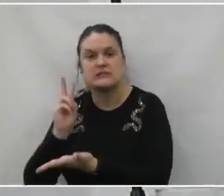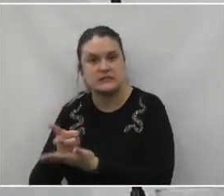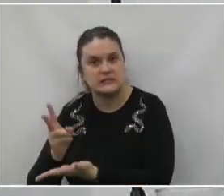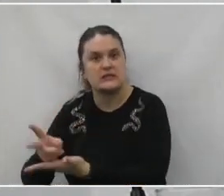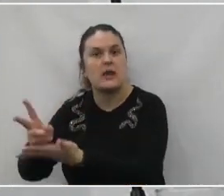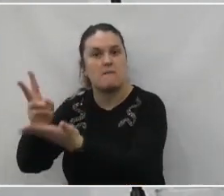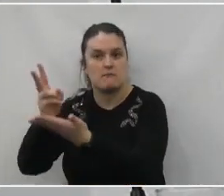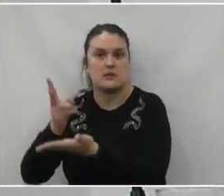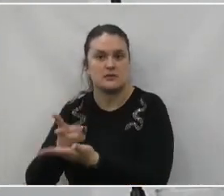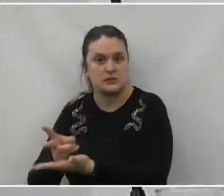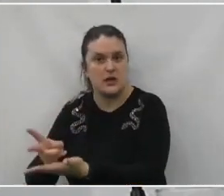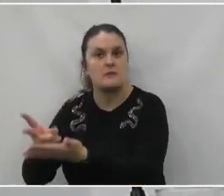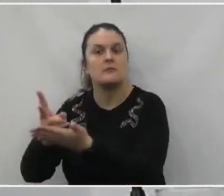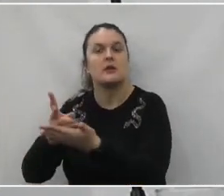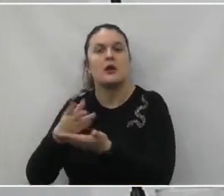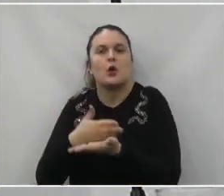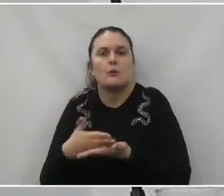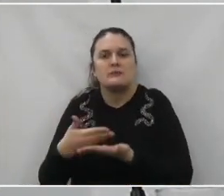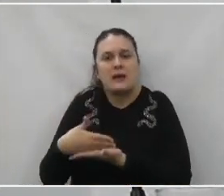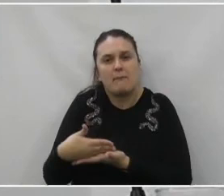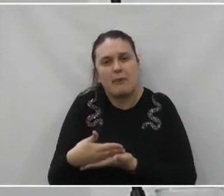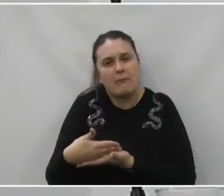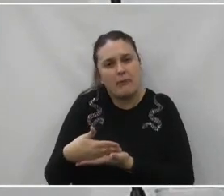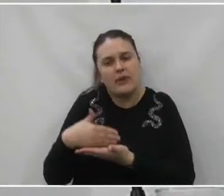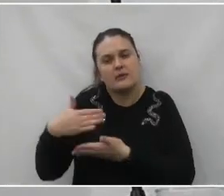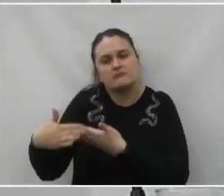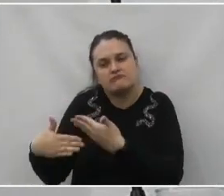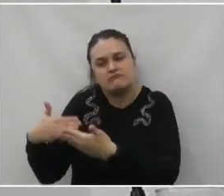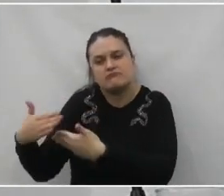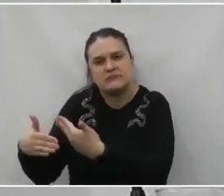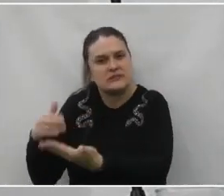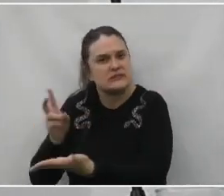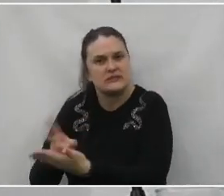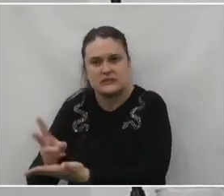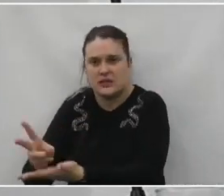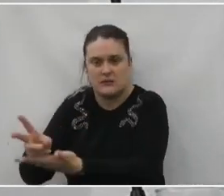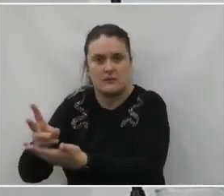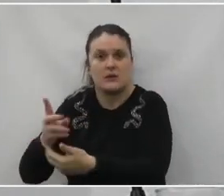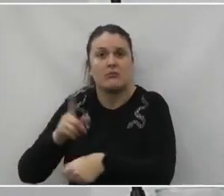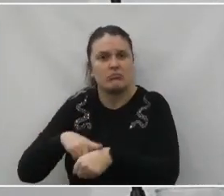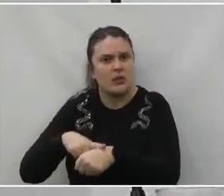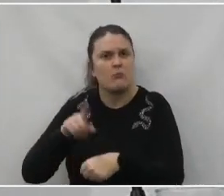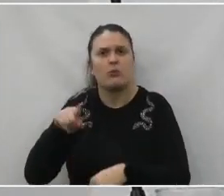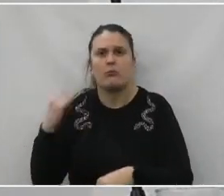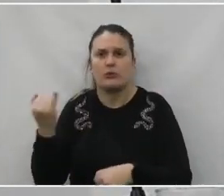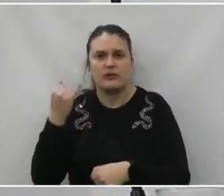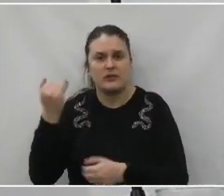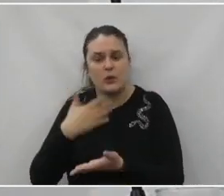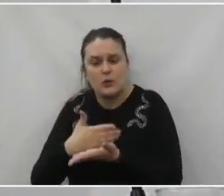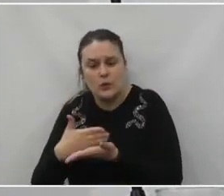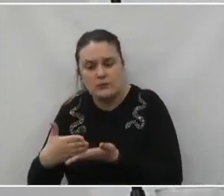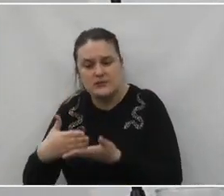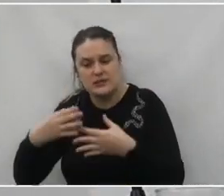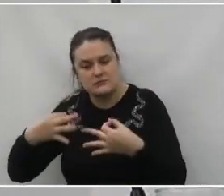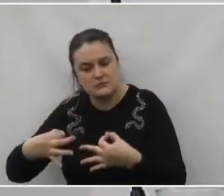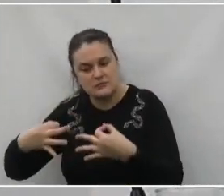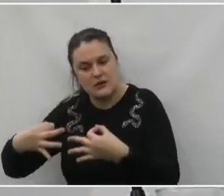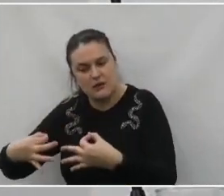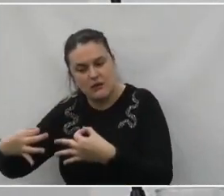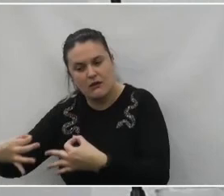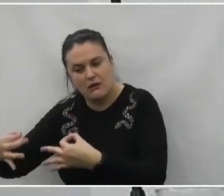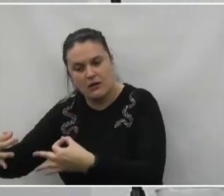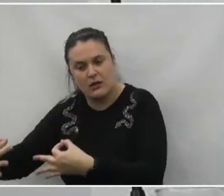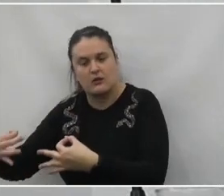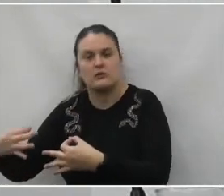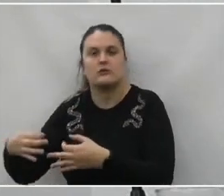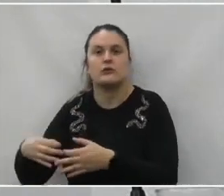intensiva e com início precoce. O tempo é muito importante para as pessoas com autismo. Iniciar correto